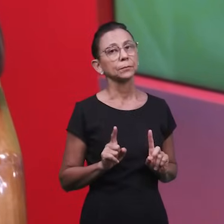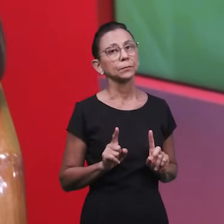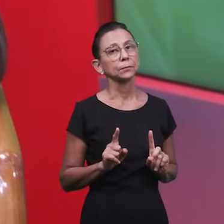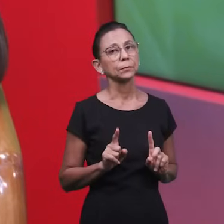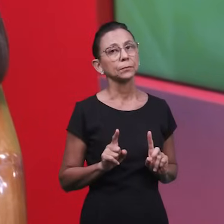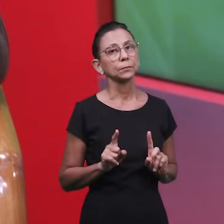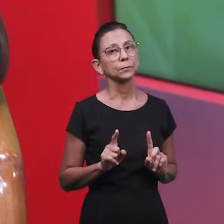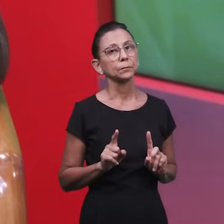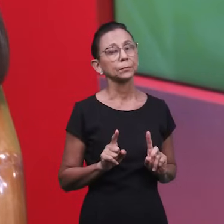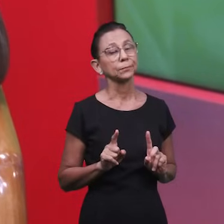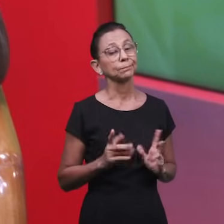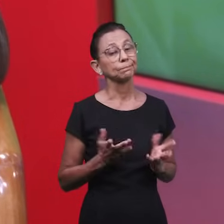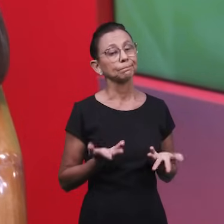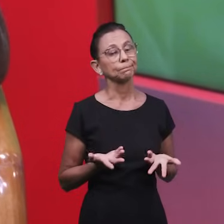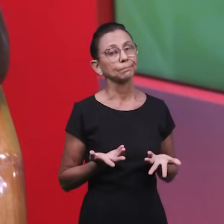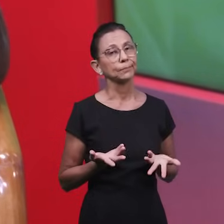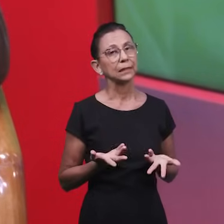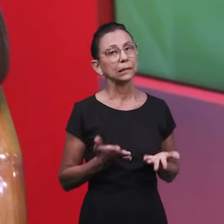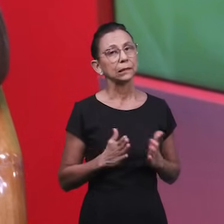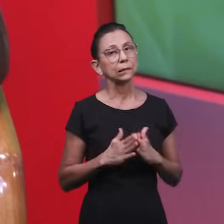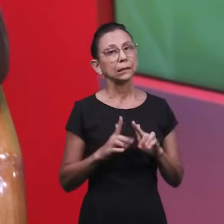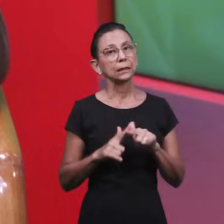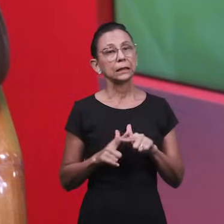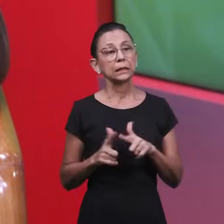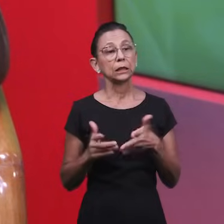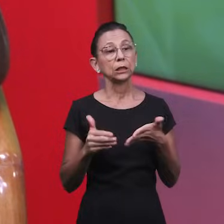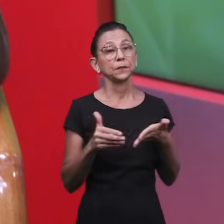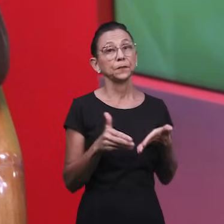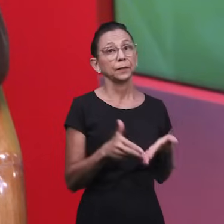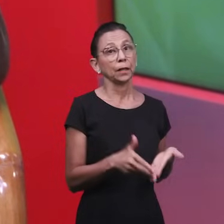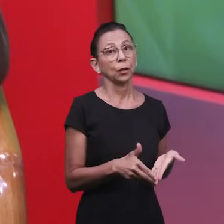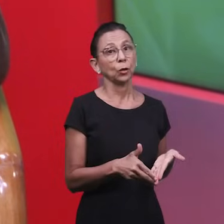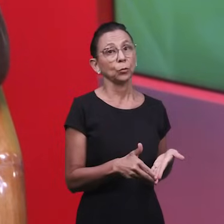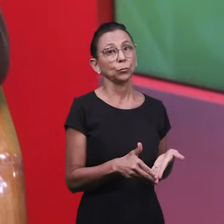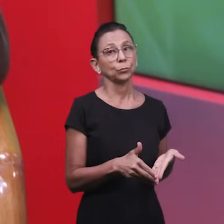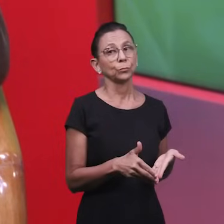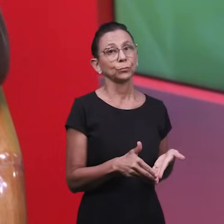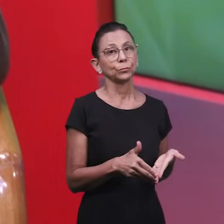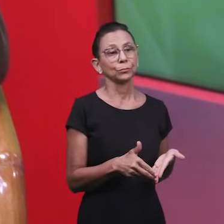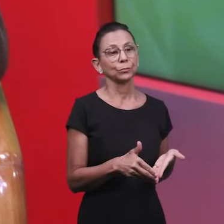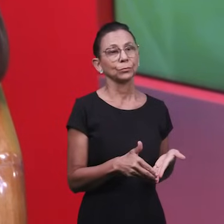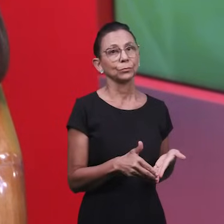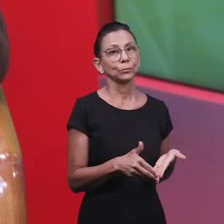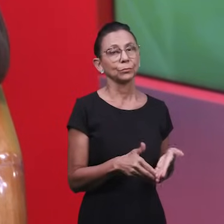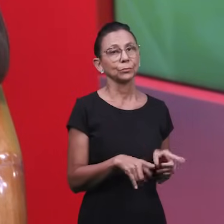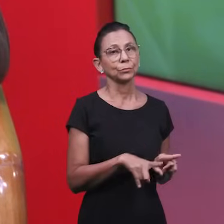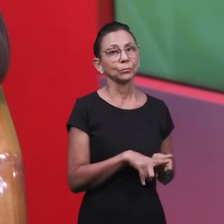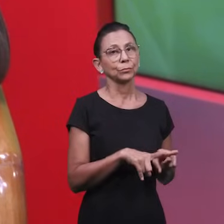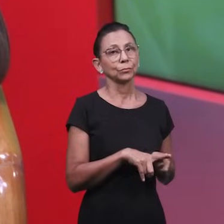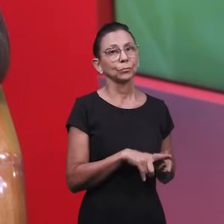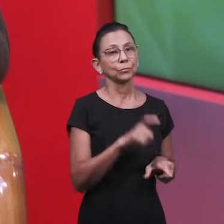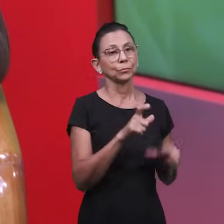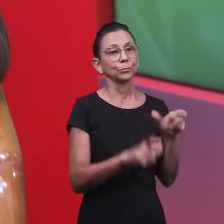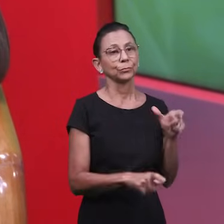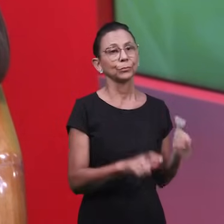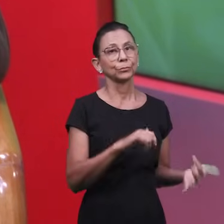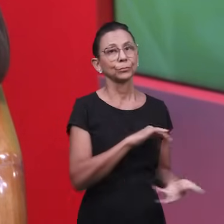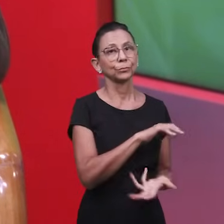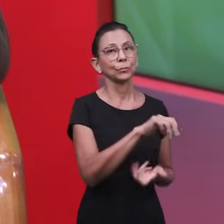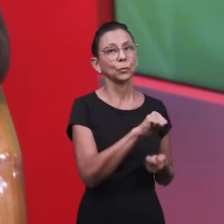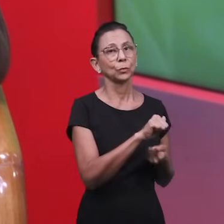a igreja que não foi fiel, então a igreja infiel e o mundo